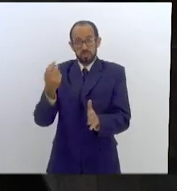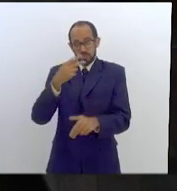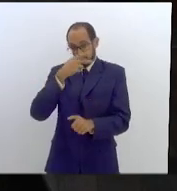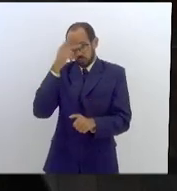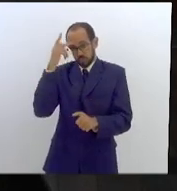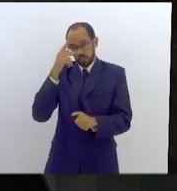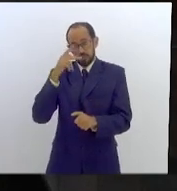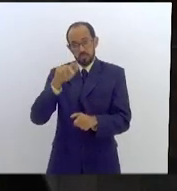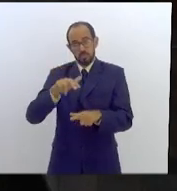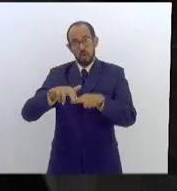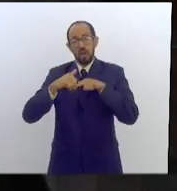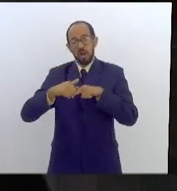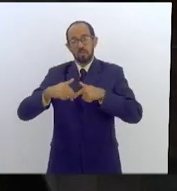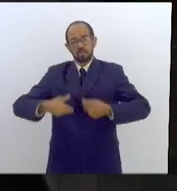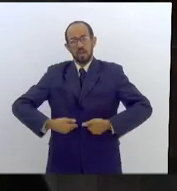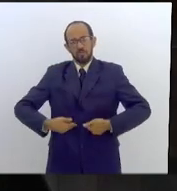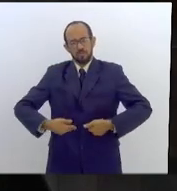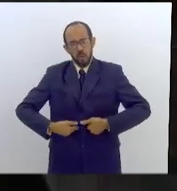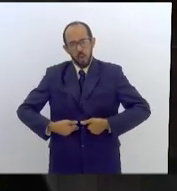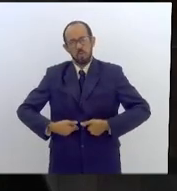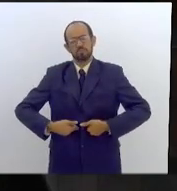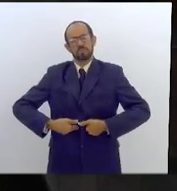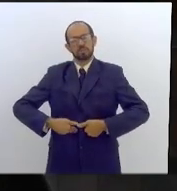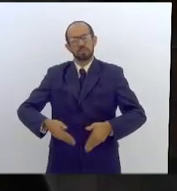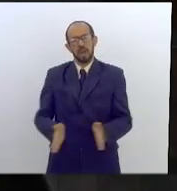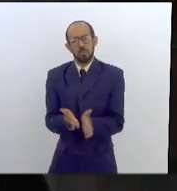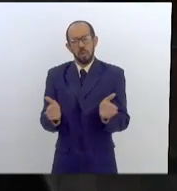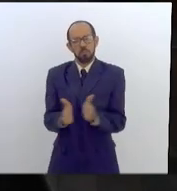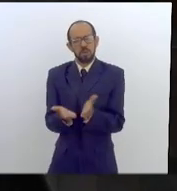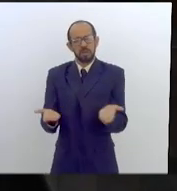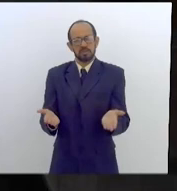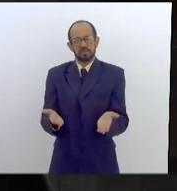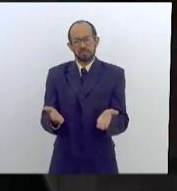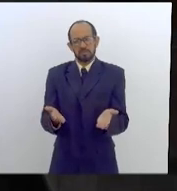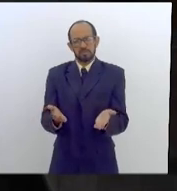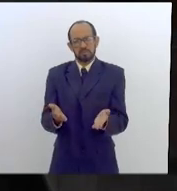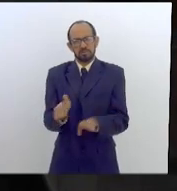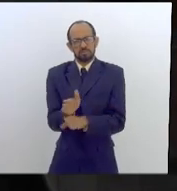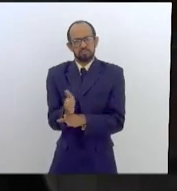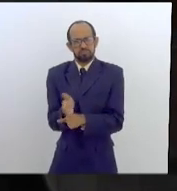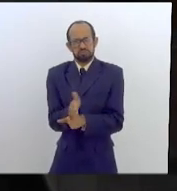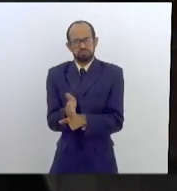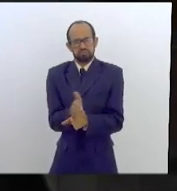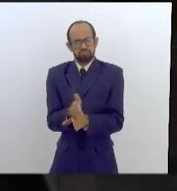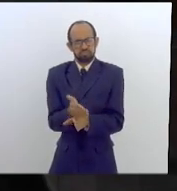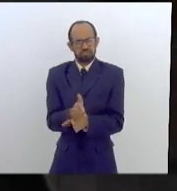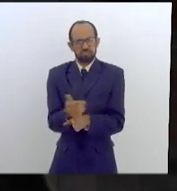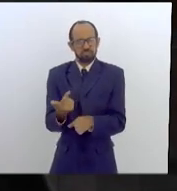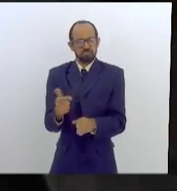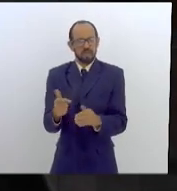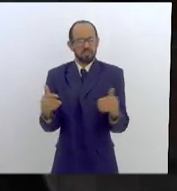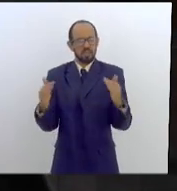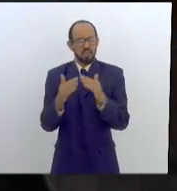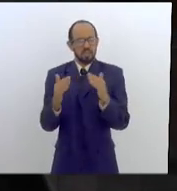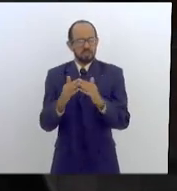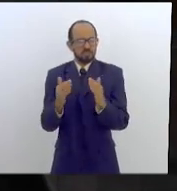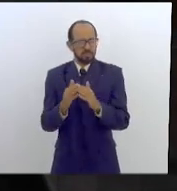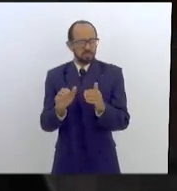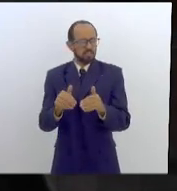sobre flagelo da fome da extrema pobreza da miséria sem casa para morar